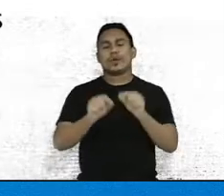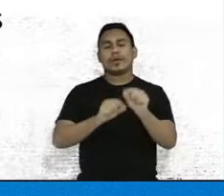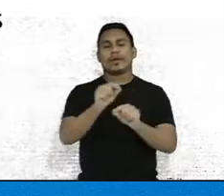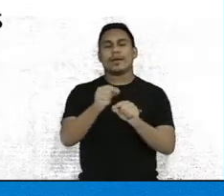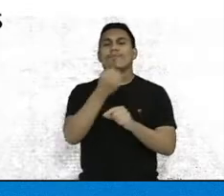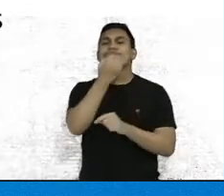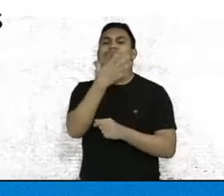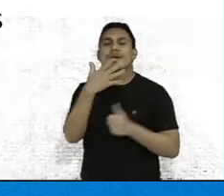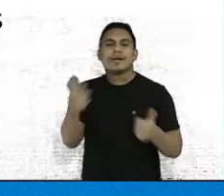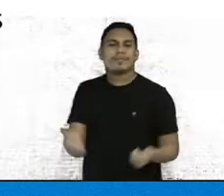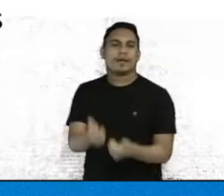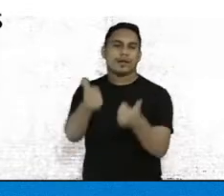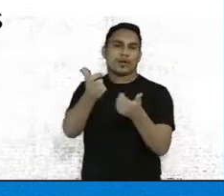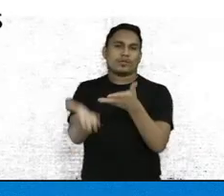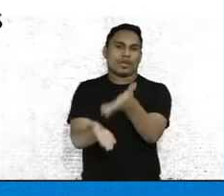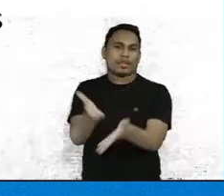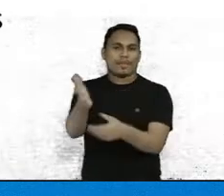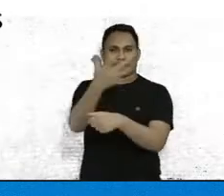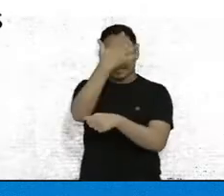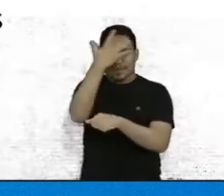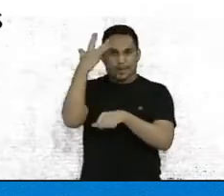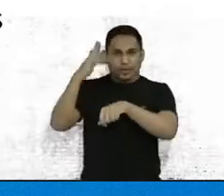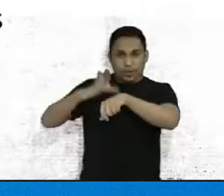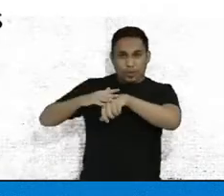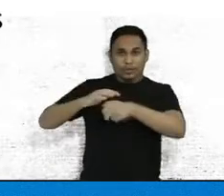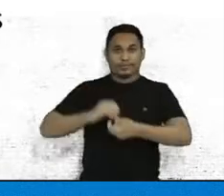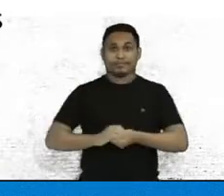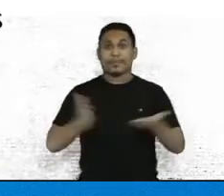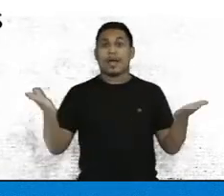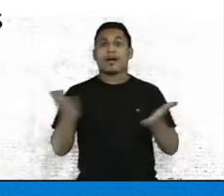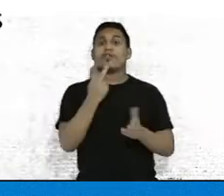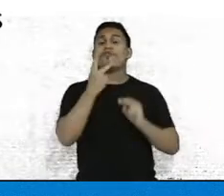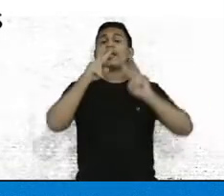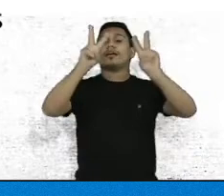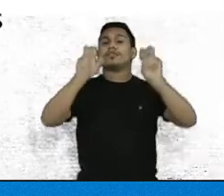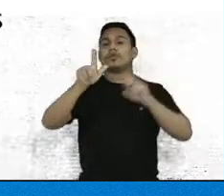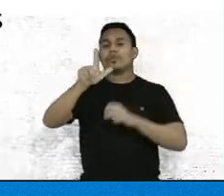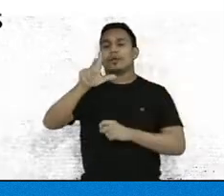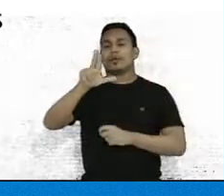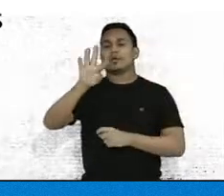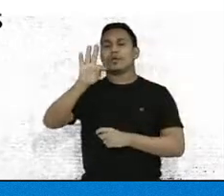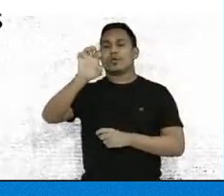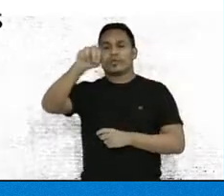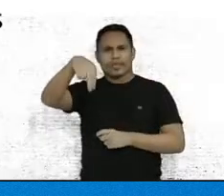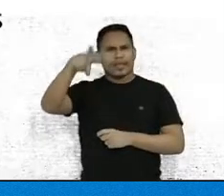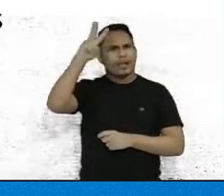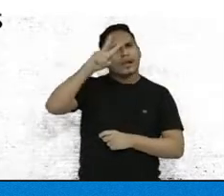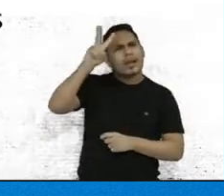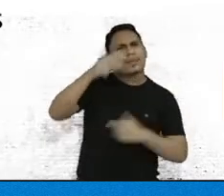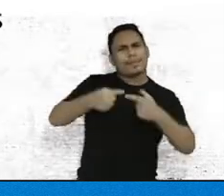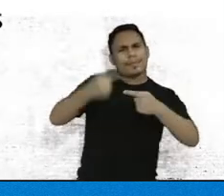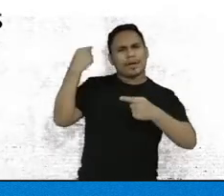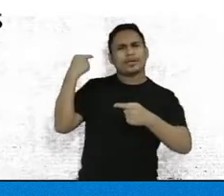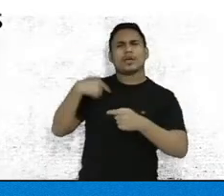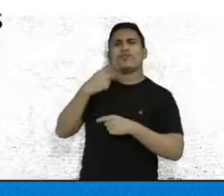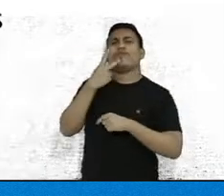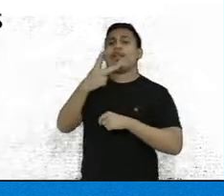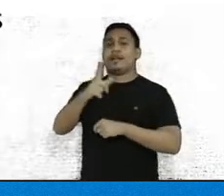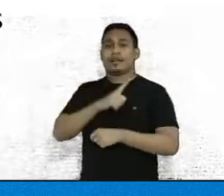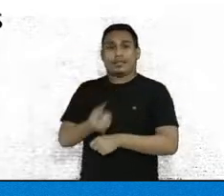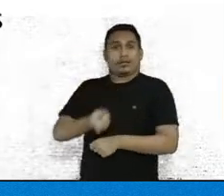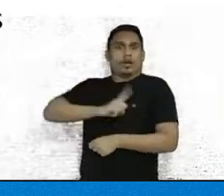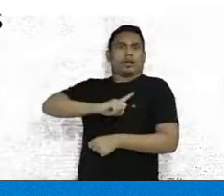falar um pouquinho de glúten. Lembra que eu falei que existem alguns gatilhos na nossa alimentação, que existem algumas proteínas que a